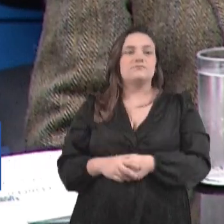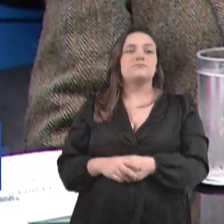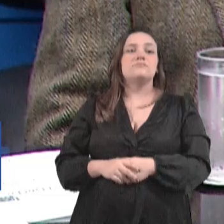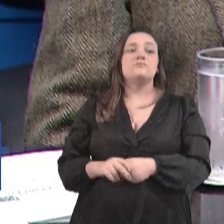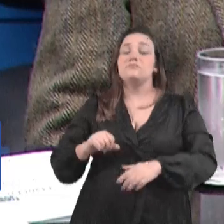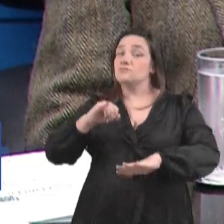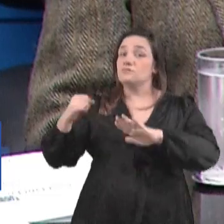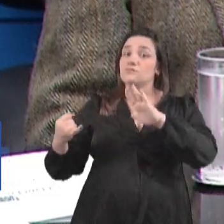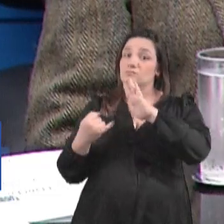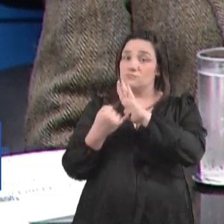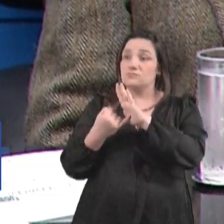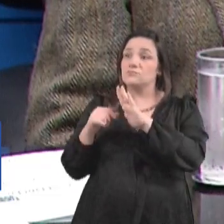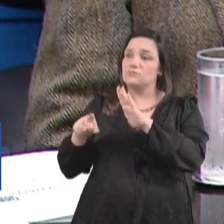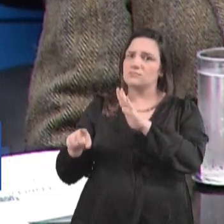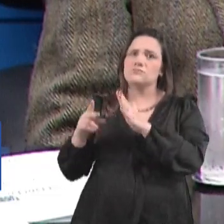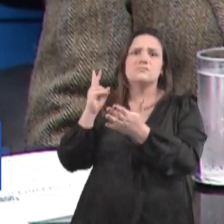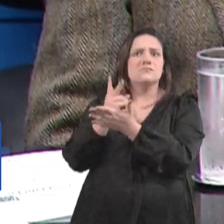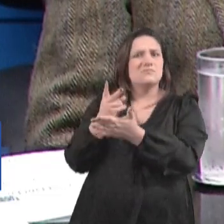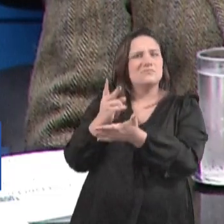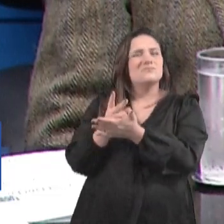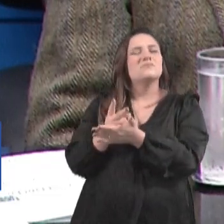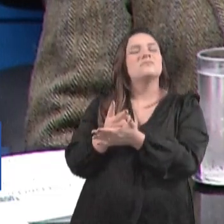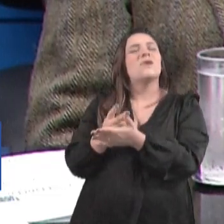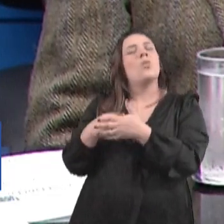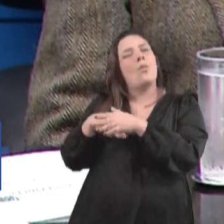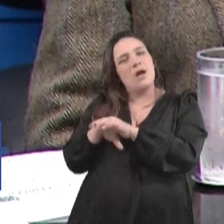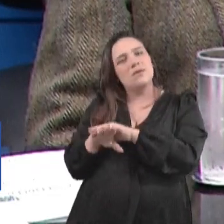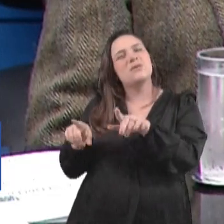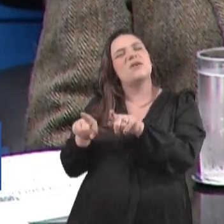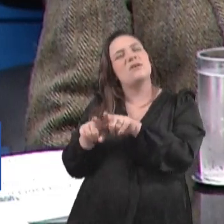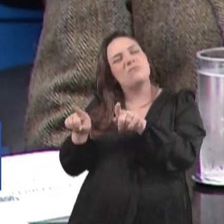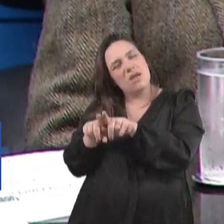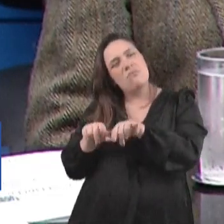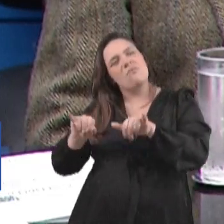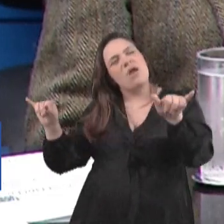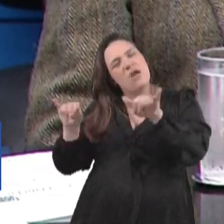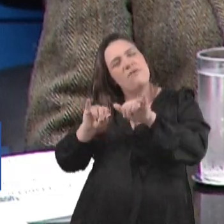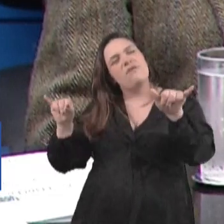sua fundação, tem sido guardião e propagador